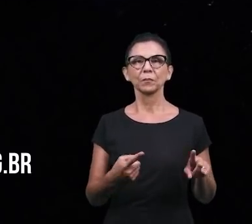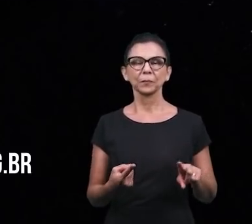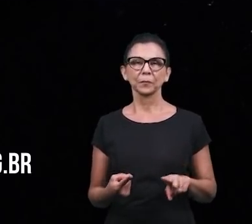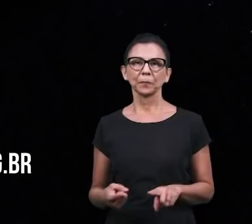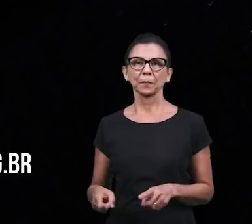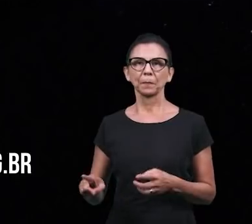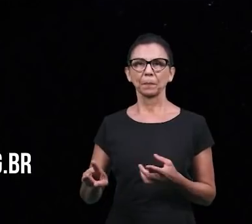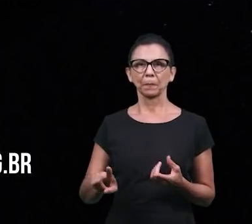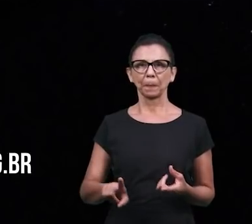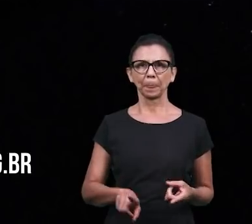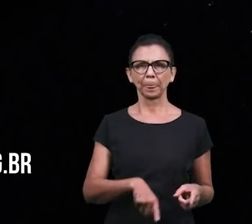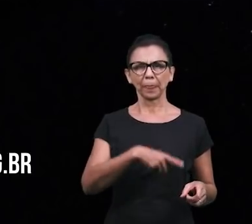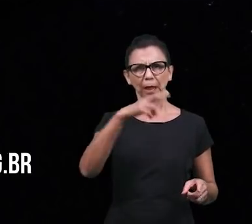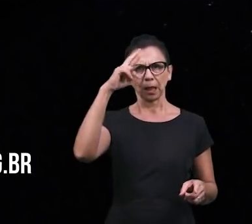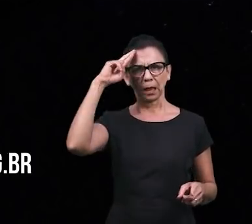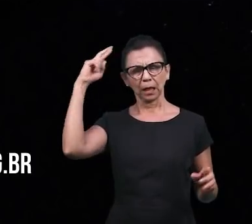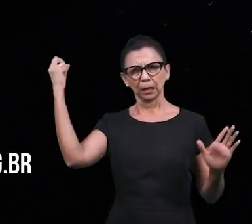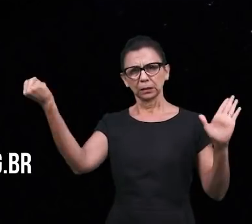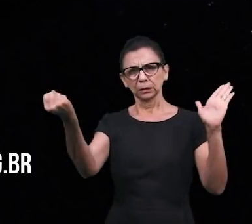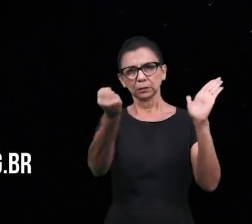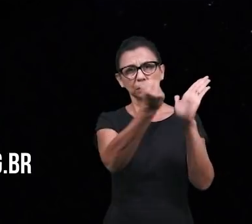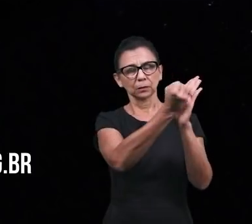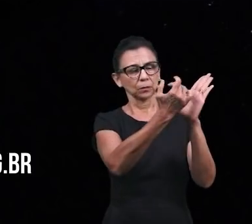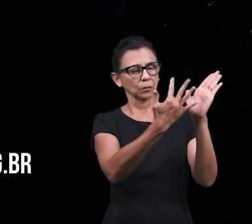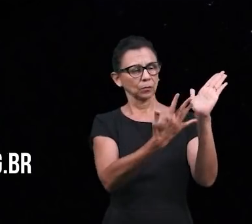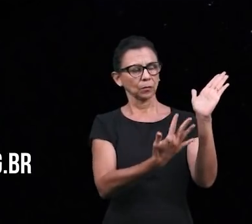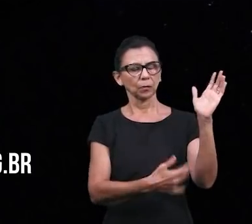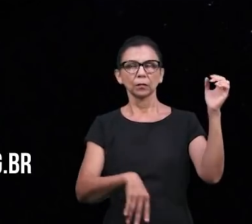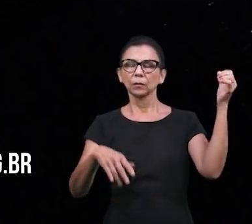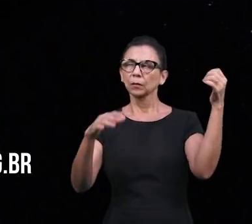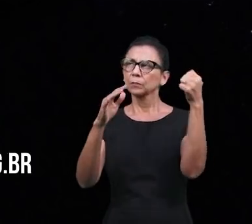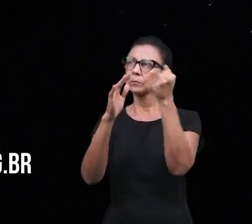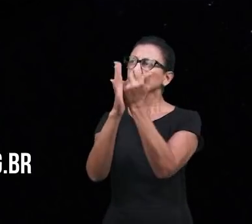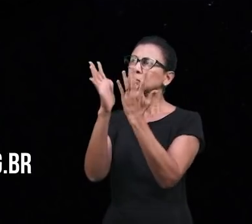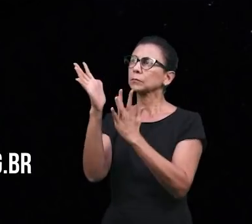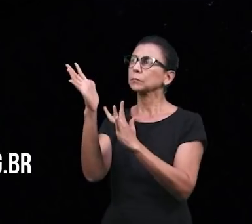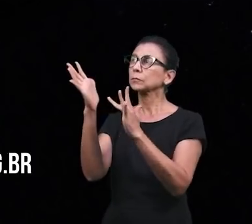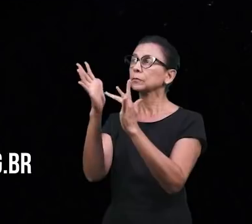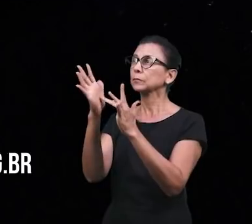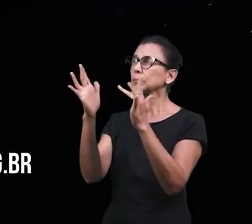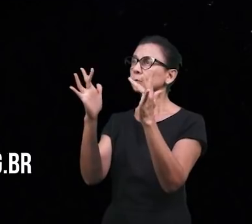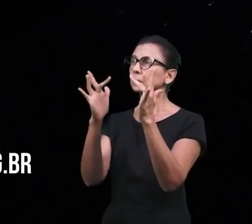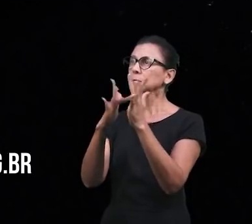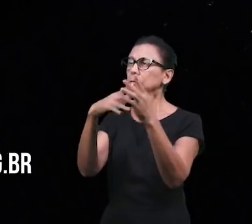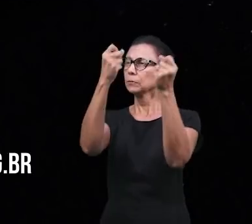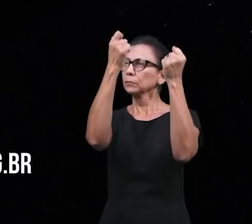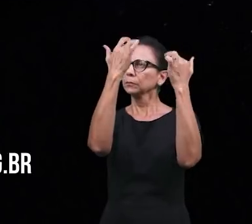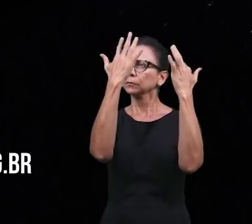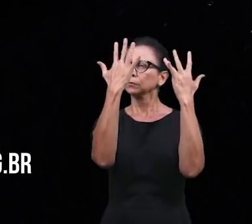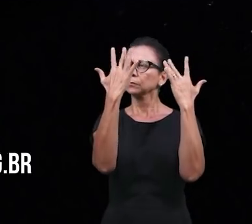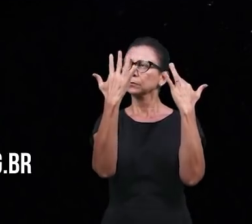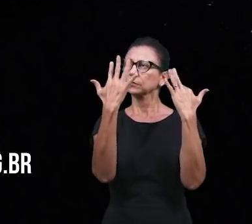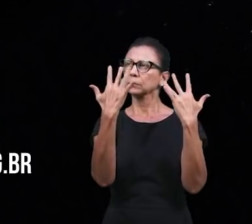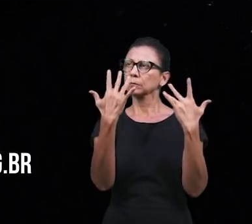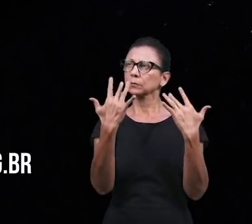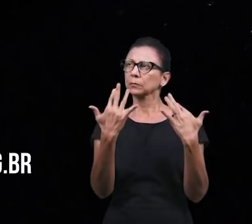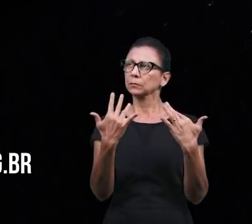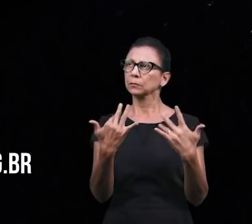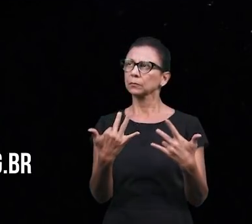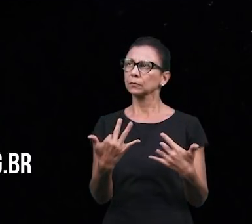Teu sangue sobre mim, põe teu sangue